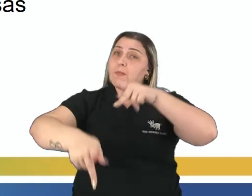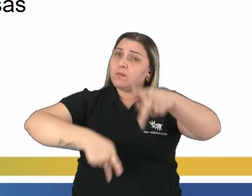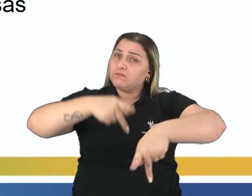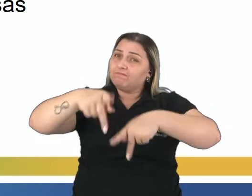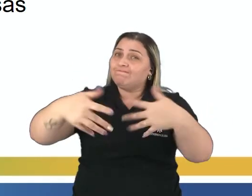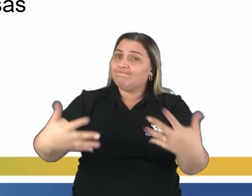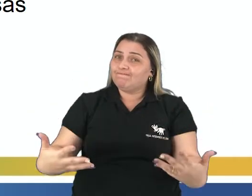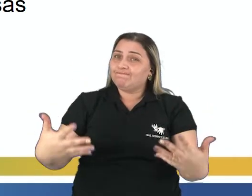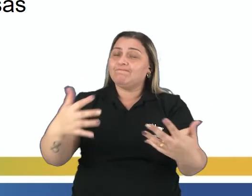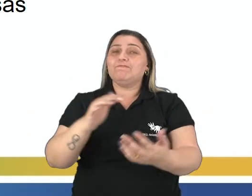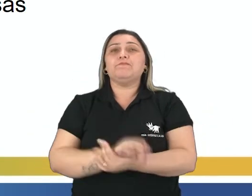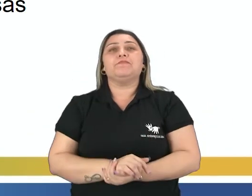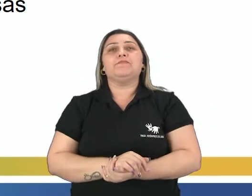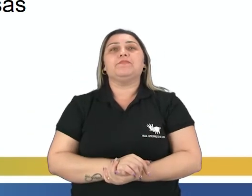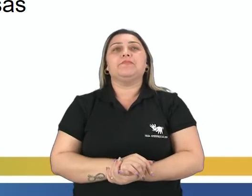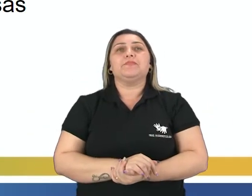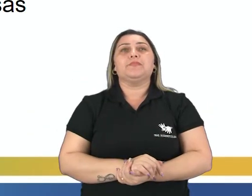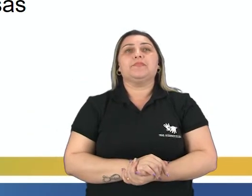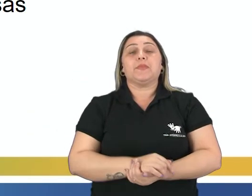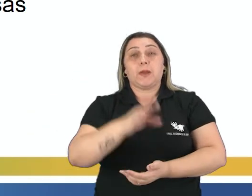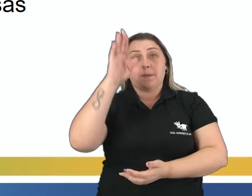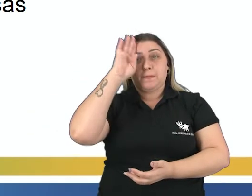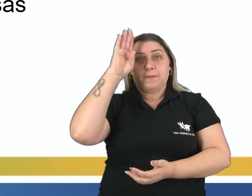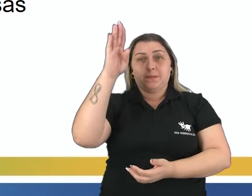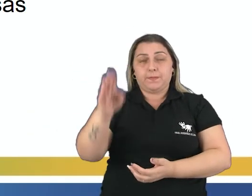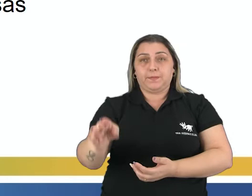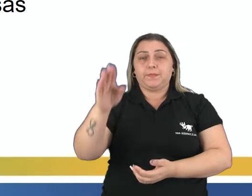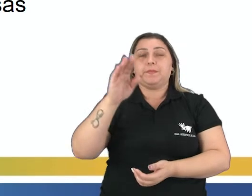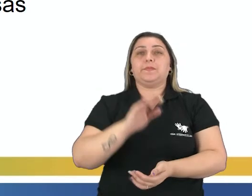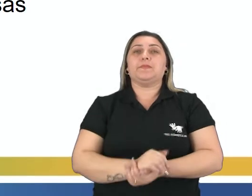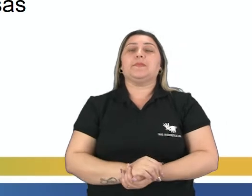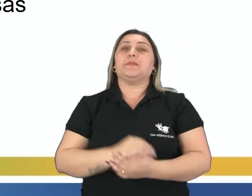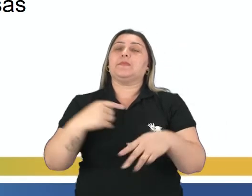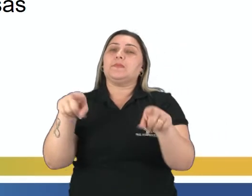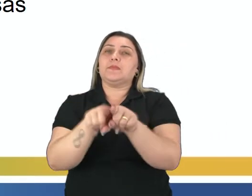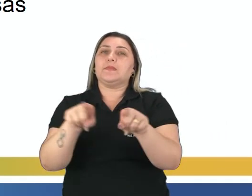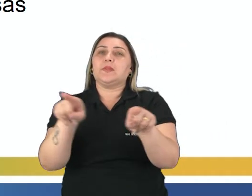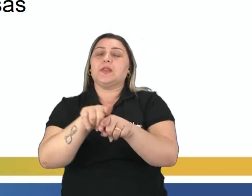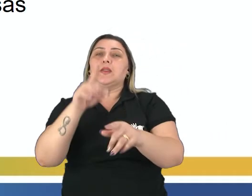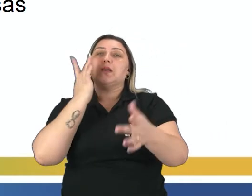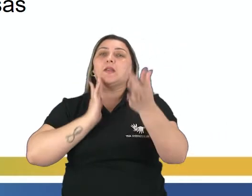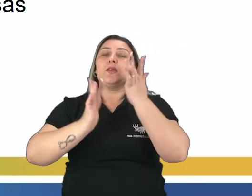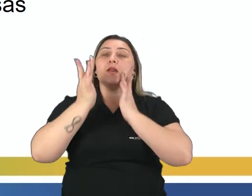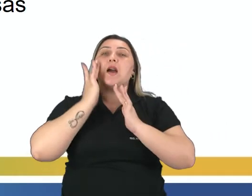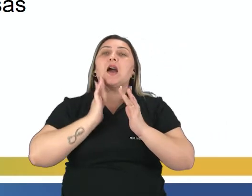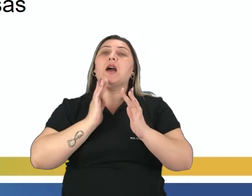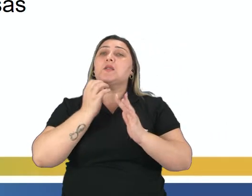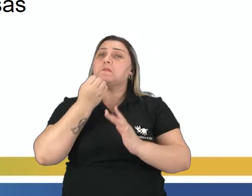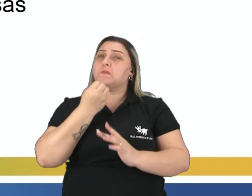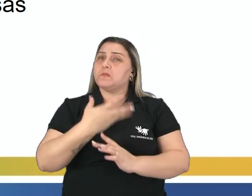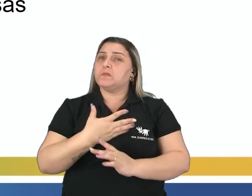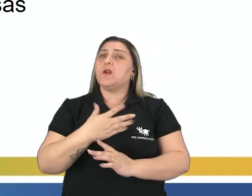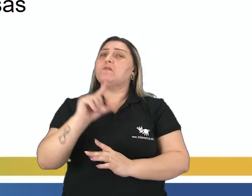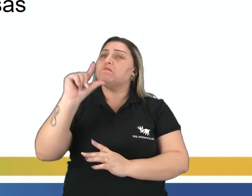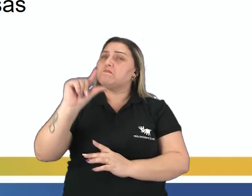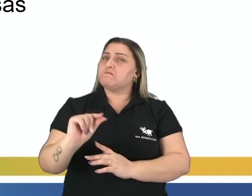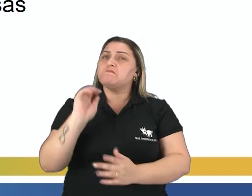popular, né? E principalmente, ele era também um teatro muito acessível, ele era um